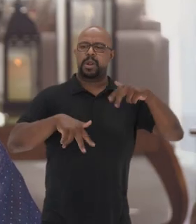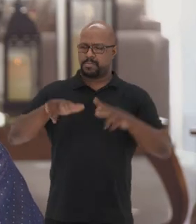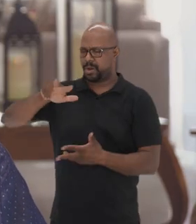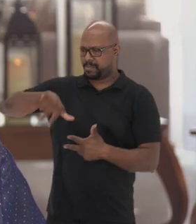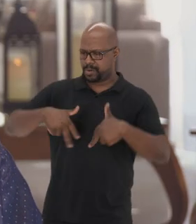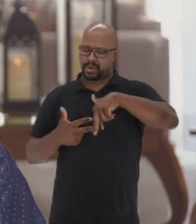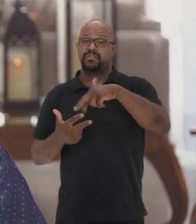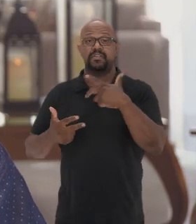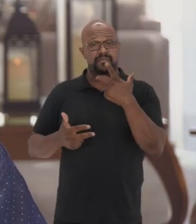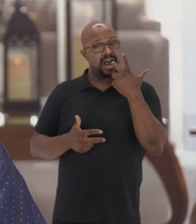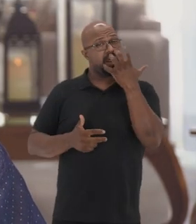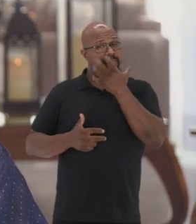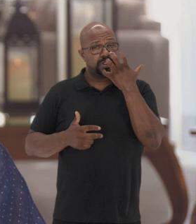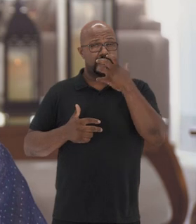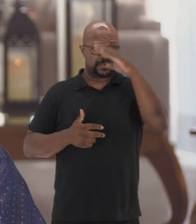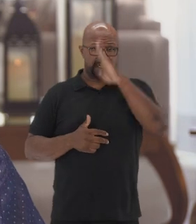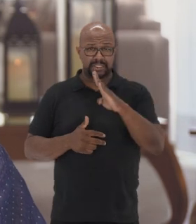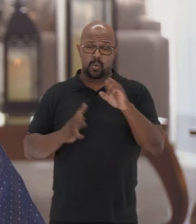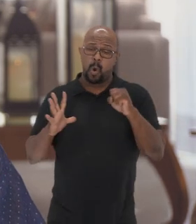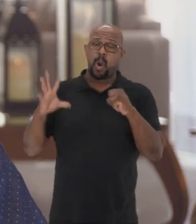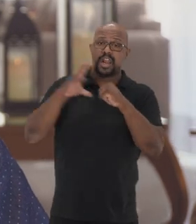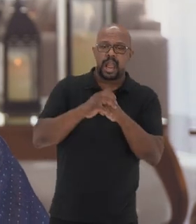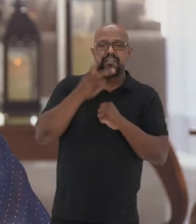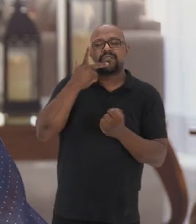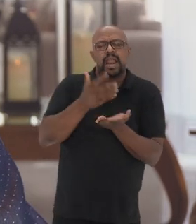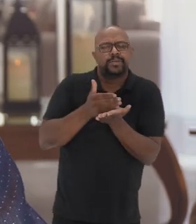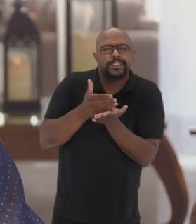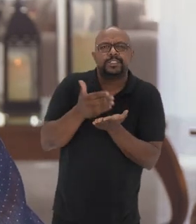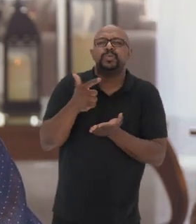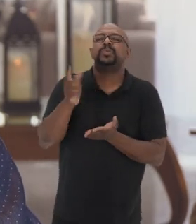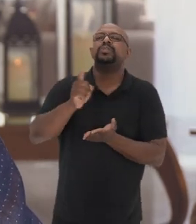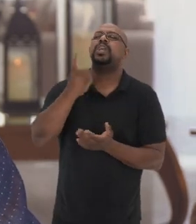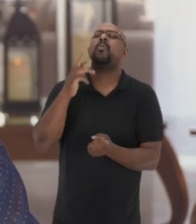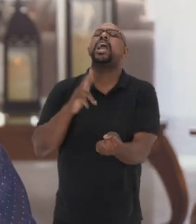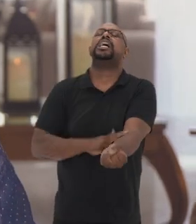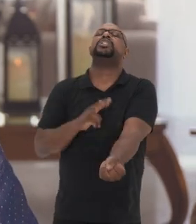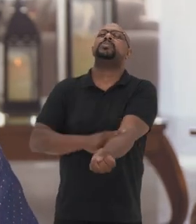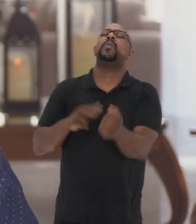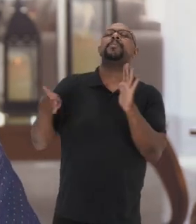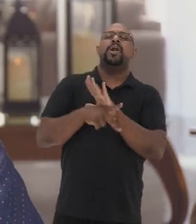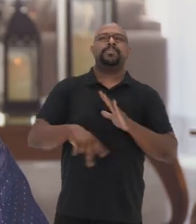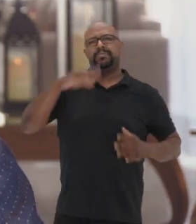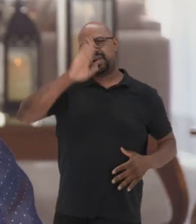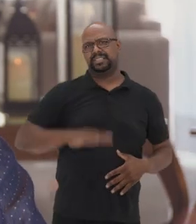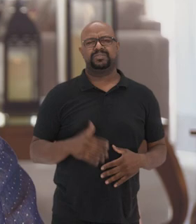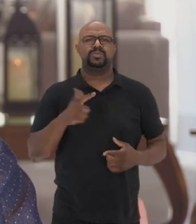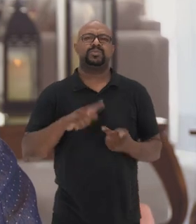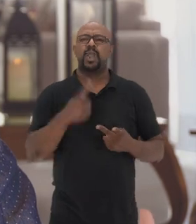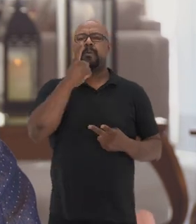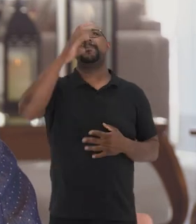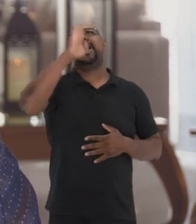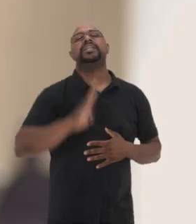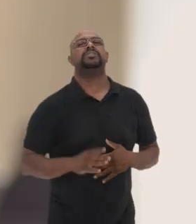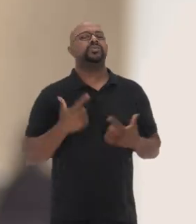quando falamos de música no Brasil Colonial Vale lembrar que no início não existia um ritmo genuinamente brasileiro não existia um